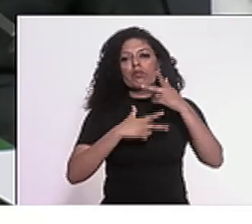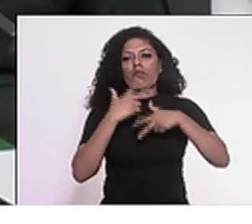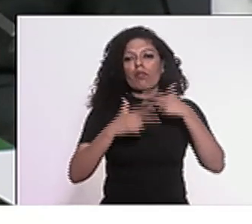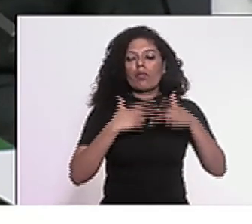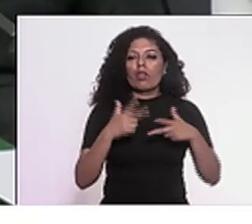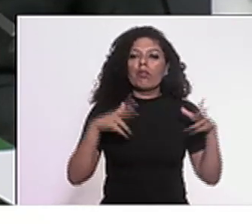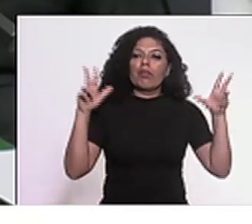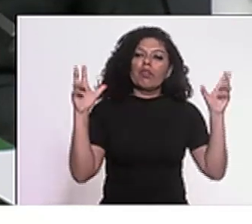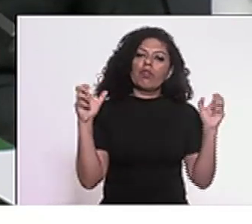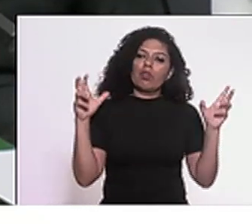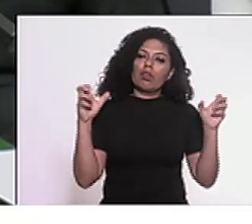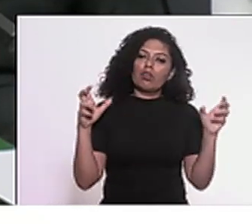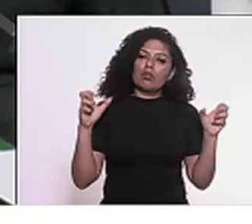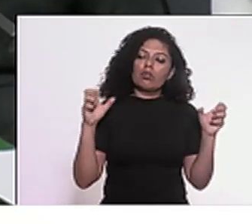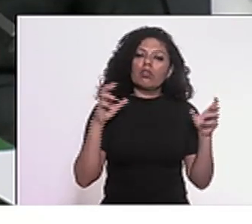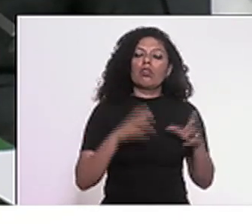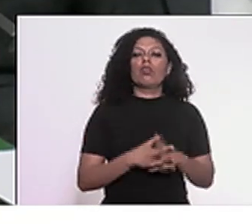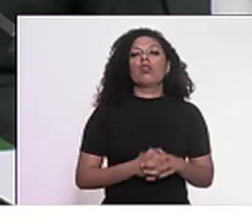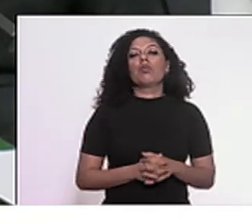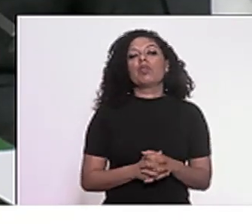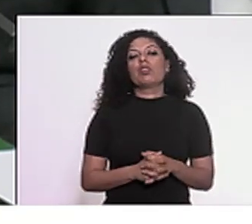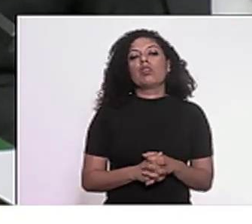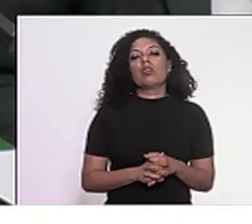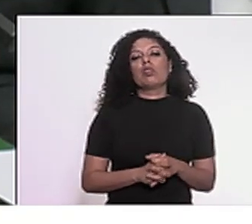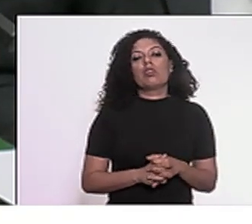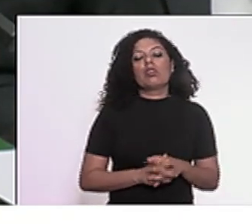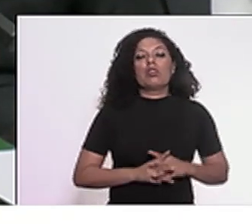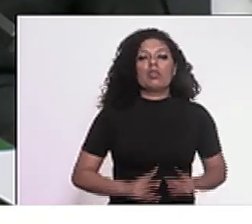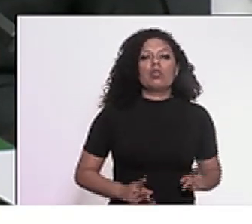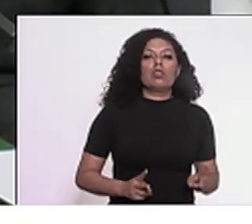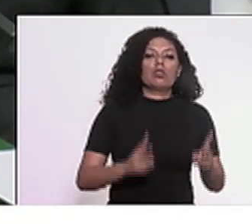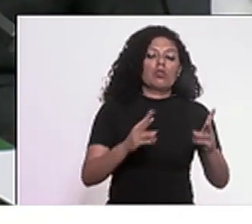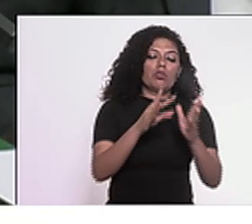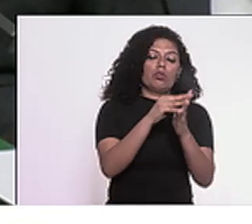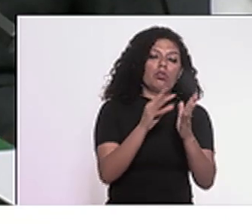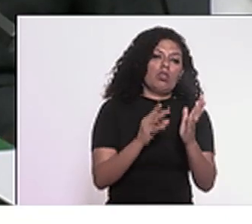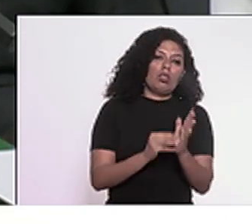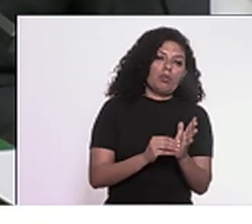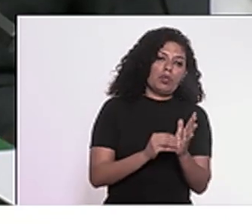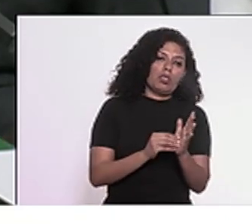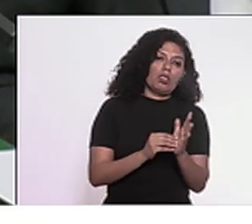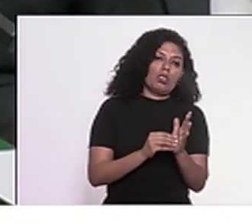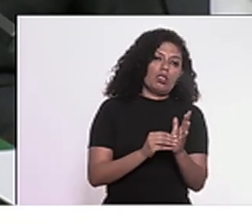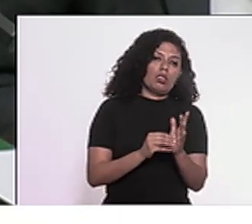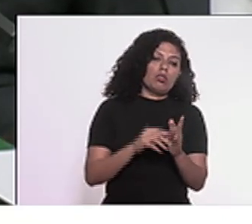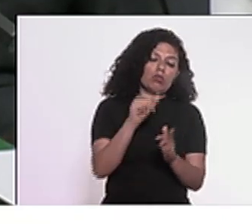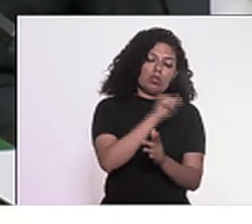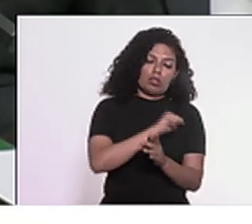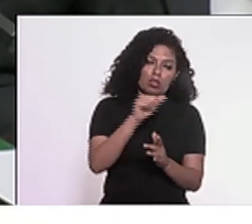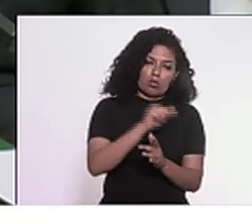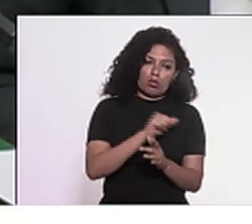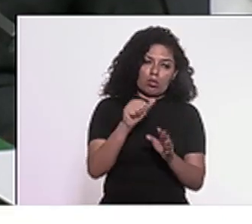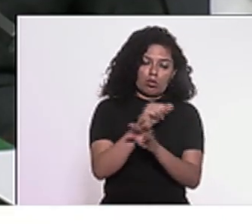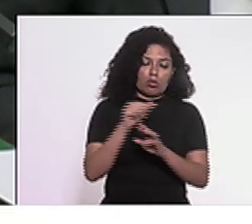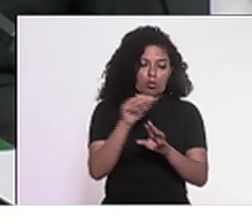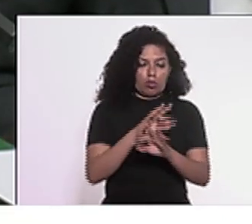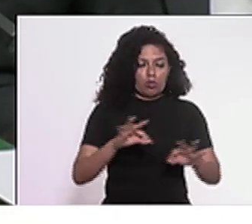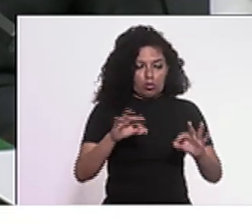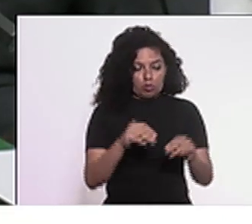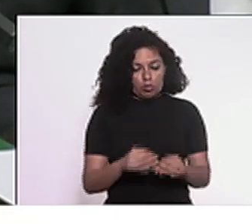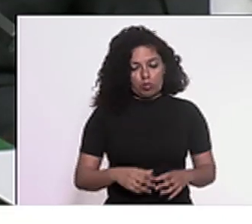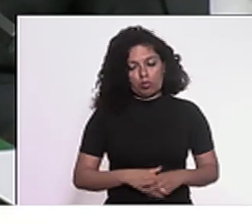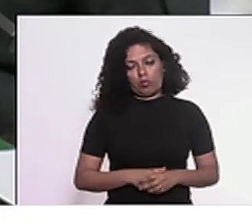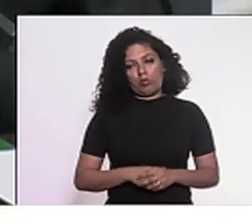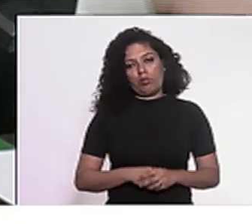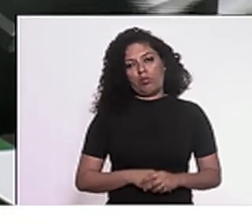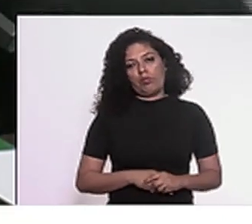tema e já dar seguimento à pauta, à demanda das associações e entidades, né,